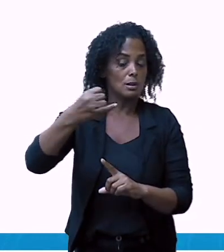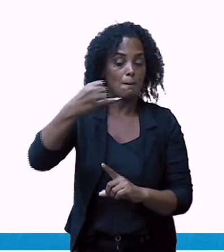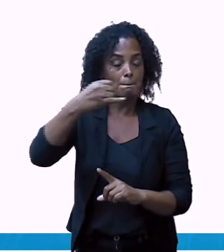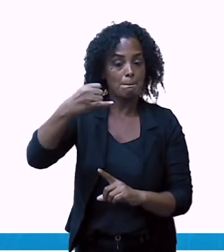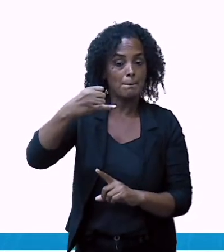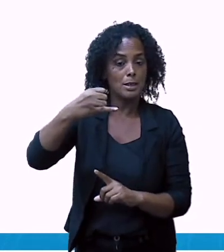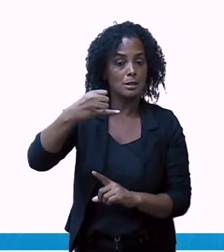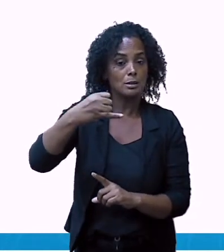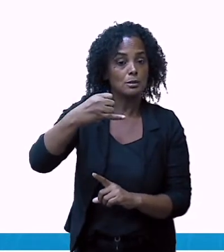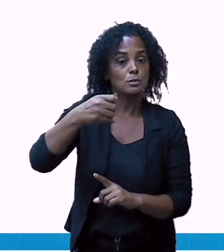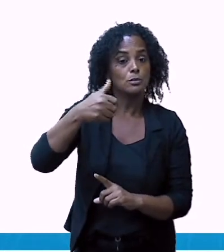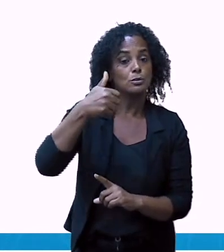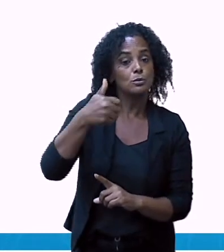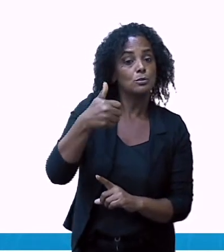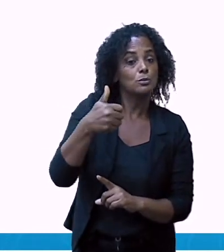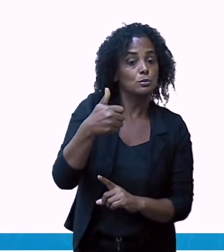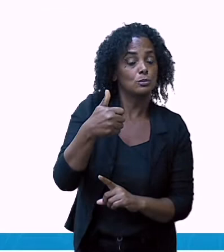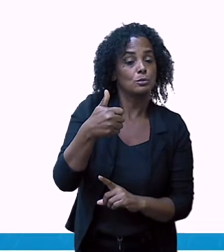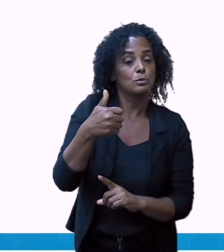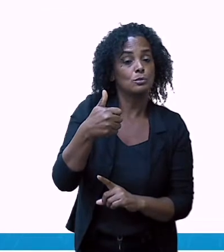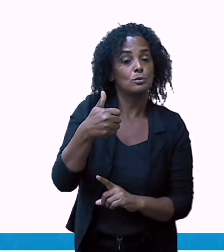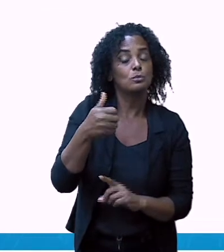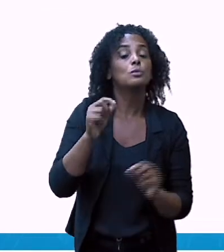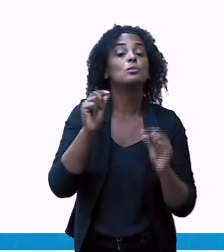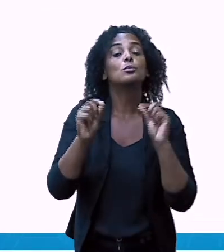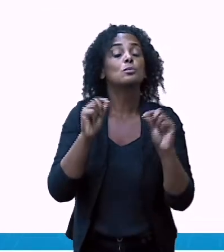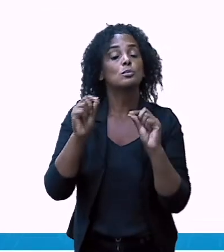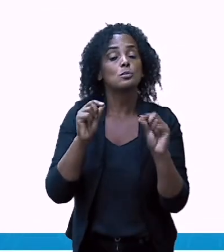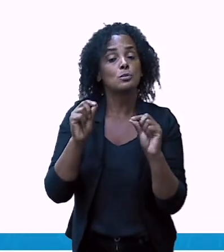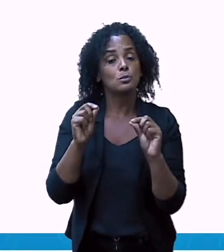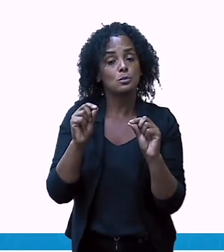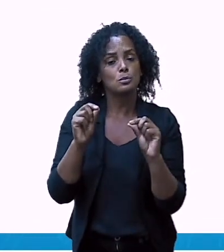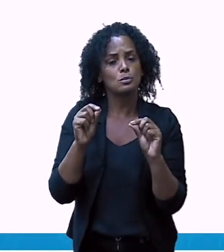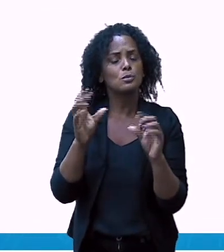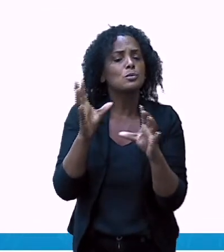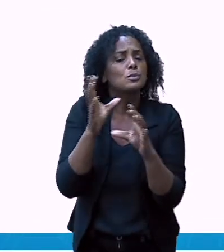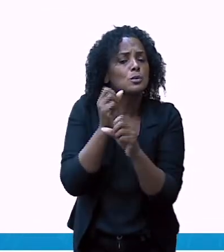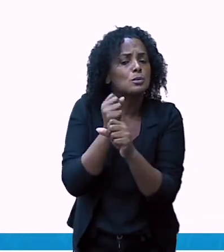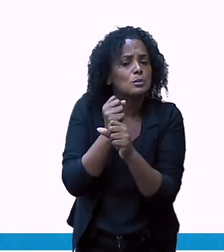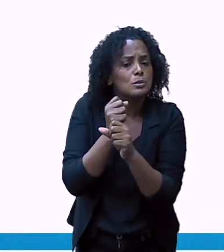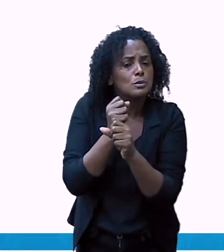28. 28 menos 1, vamos colocar aqui do ladinho,